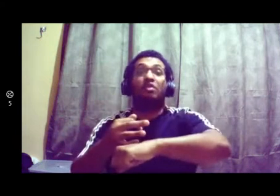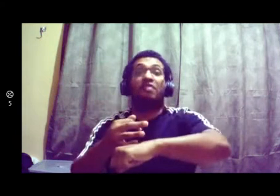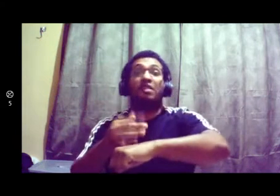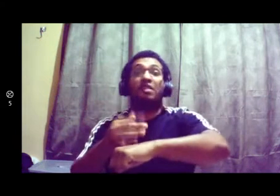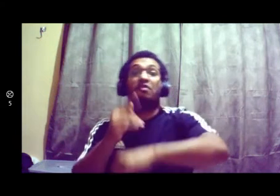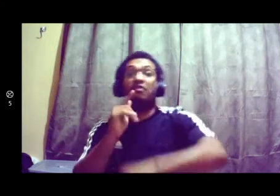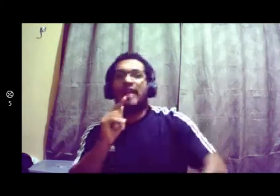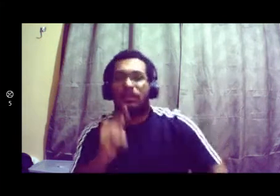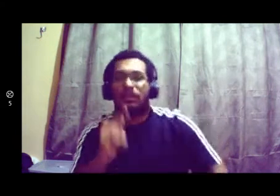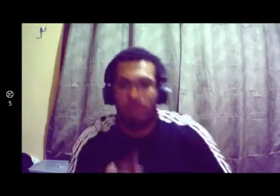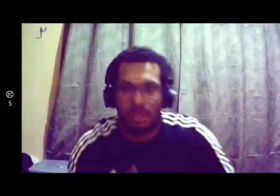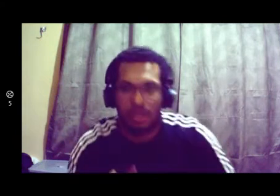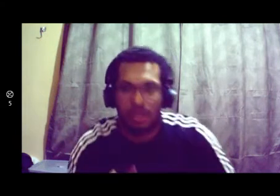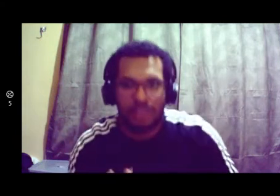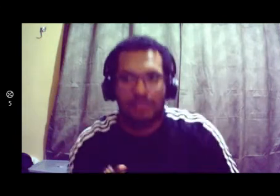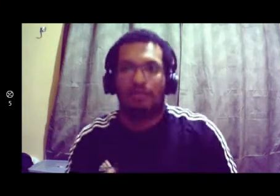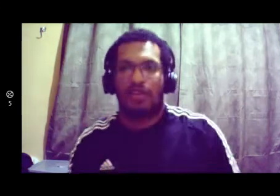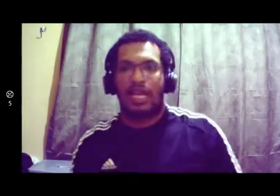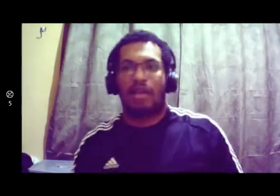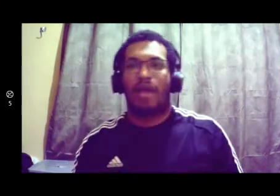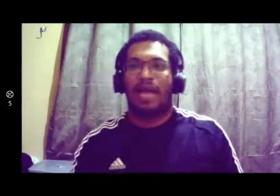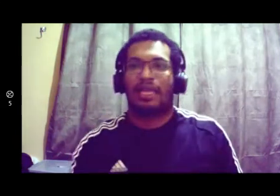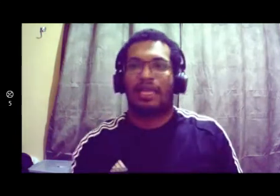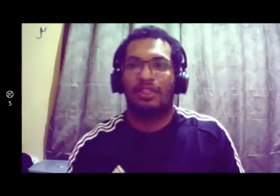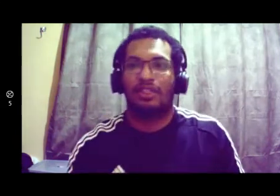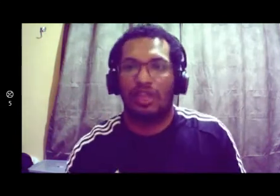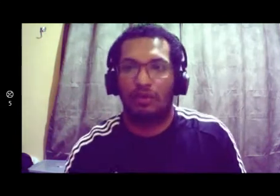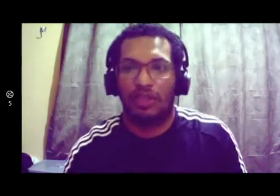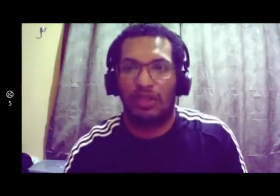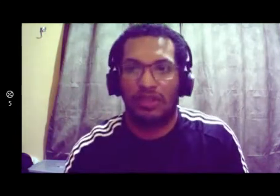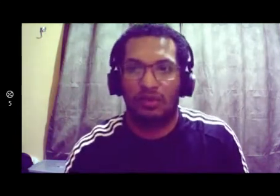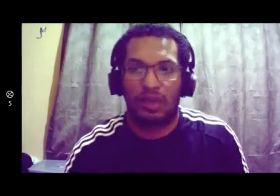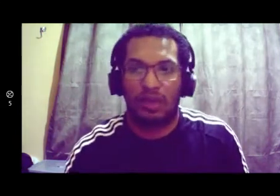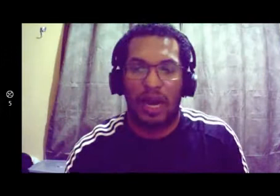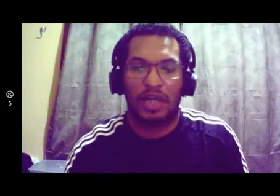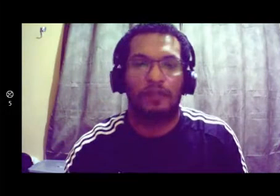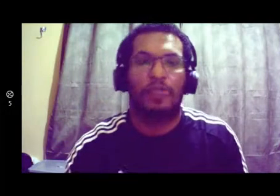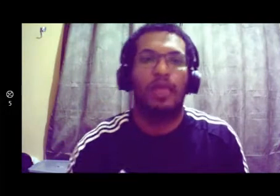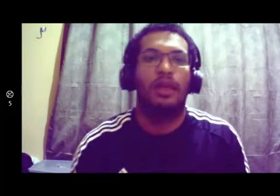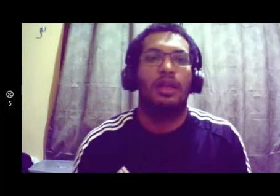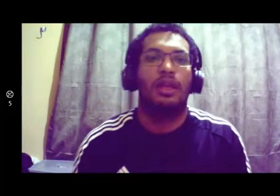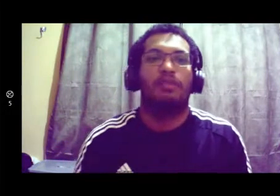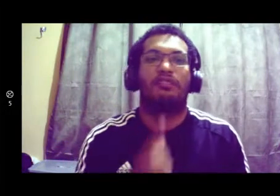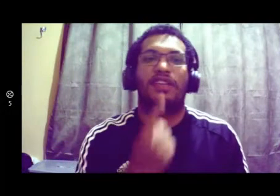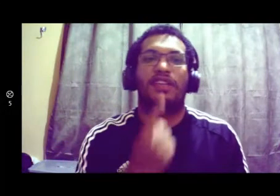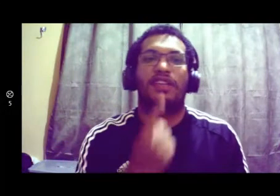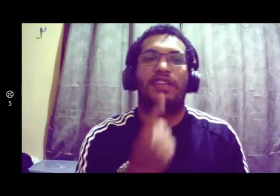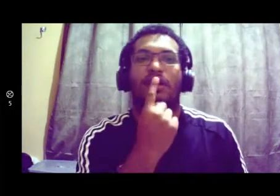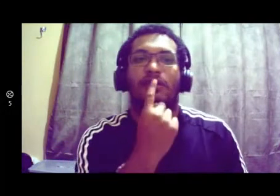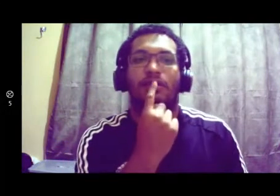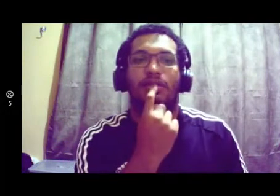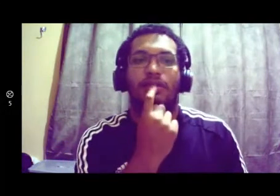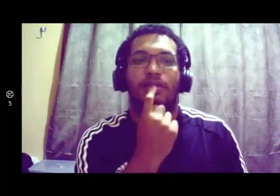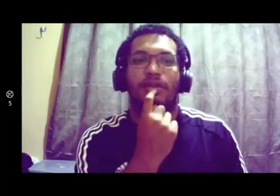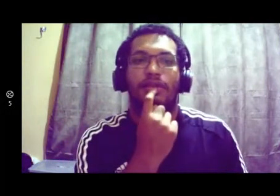eu estou falando feriado, tem dois sinais para feriado. Aqui só está mostrando a segunda parte. Você faz assim,